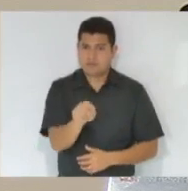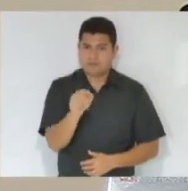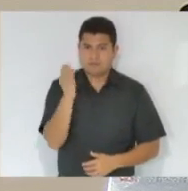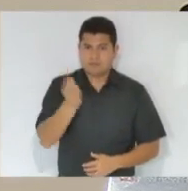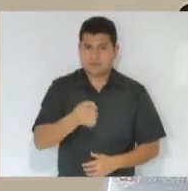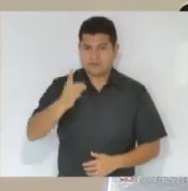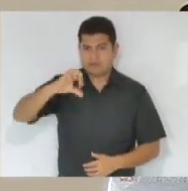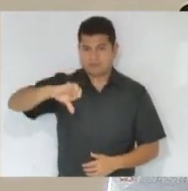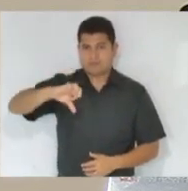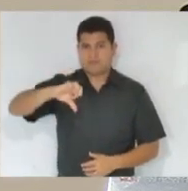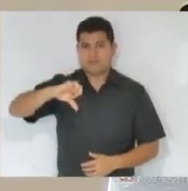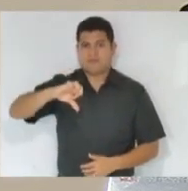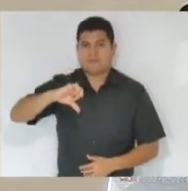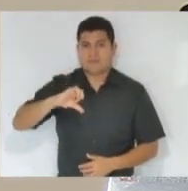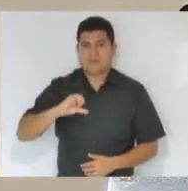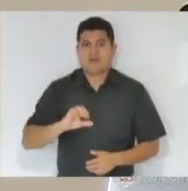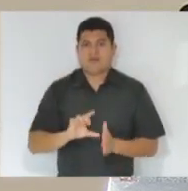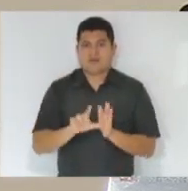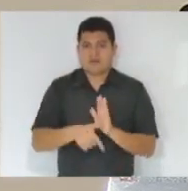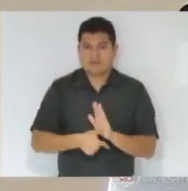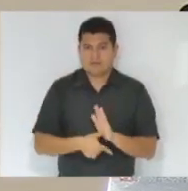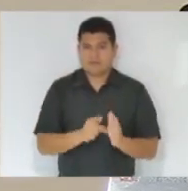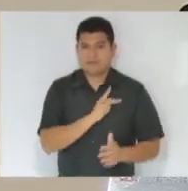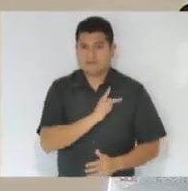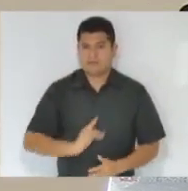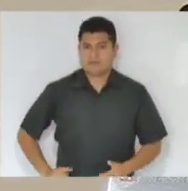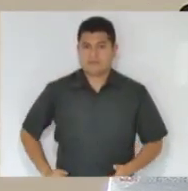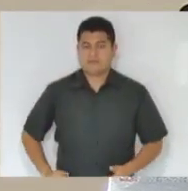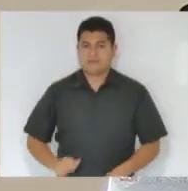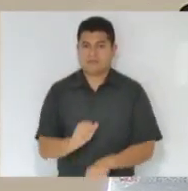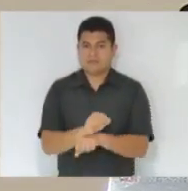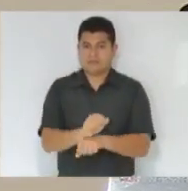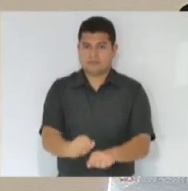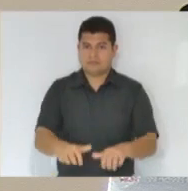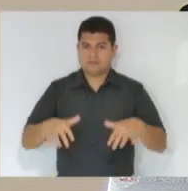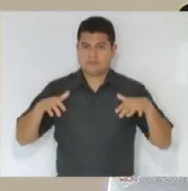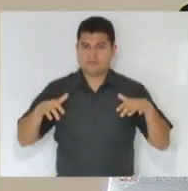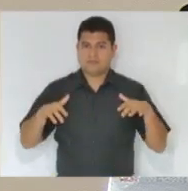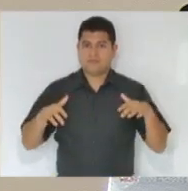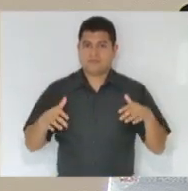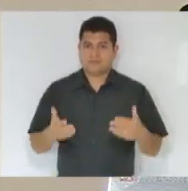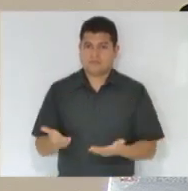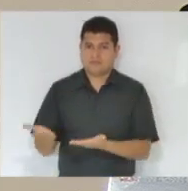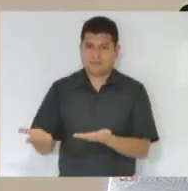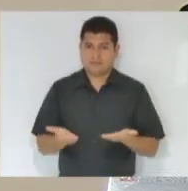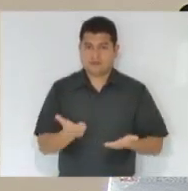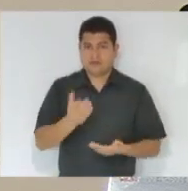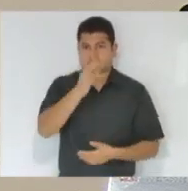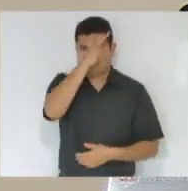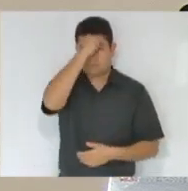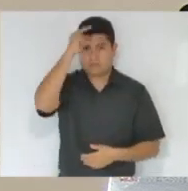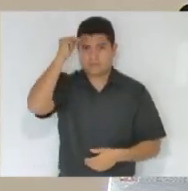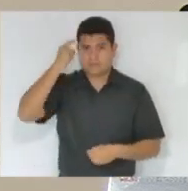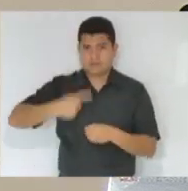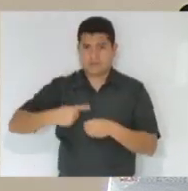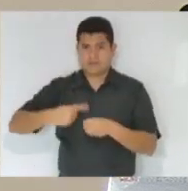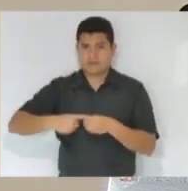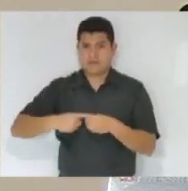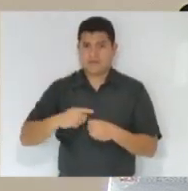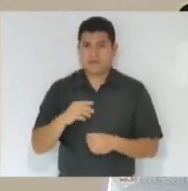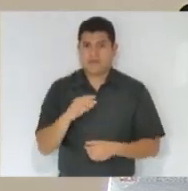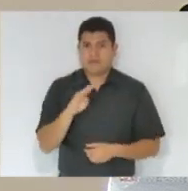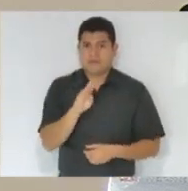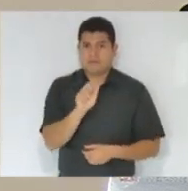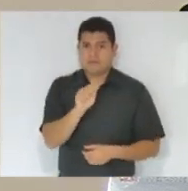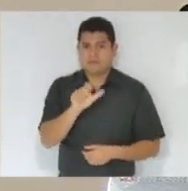1000/2019. Na sequência, o senhor presidente suspendeu a sessão a fim de que o senhor prefeito do município de Balneário Arroio do